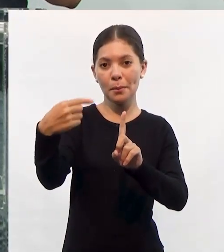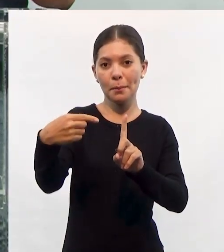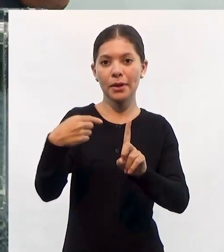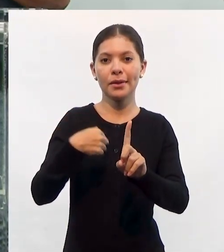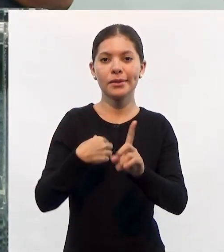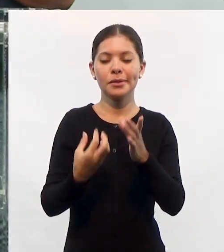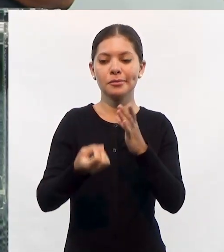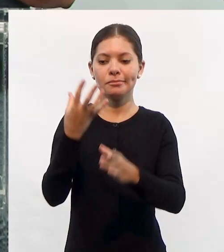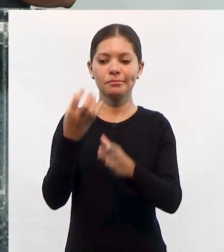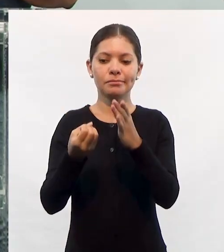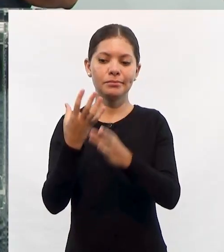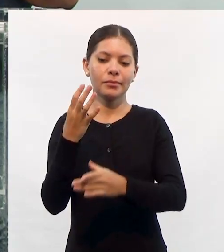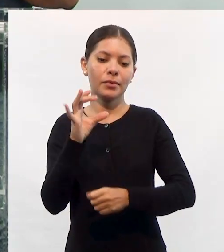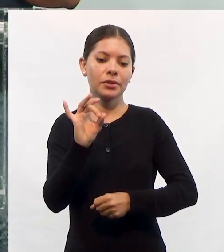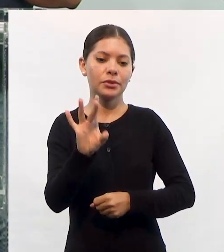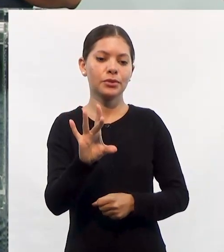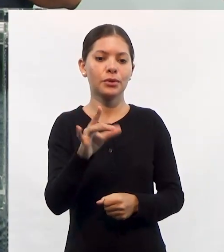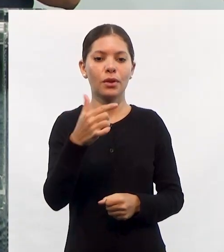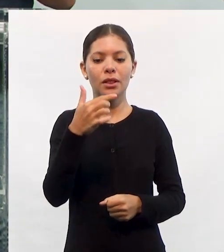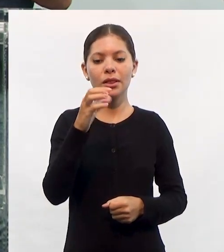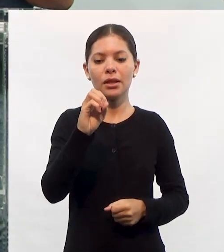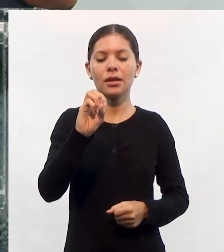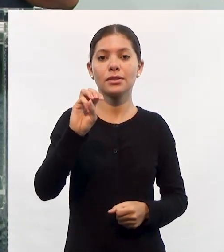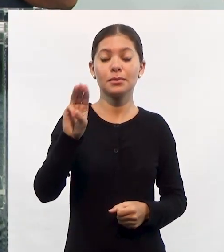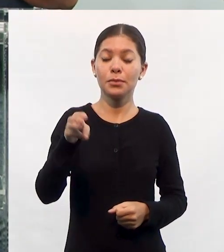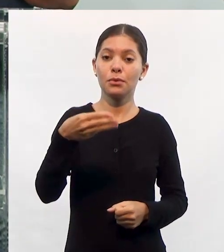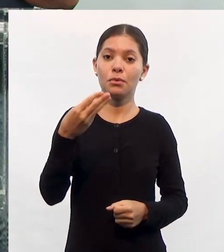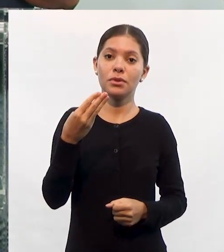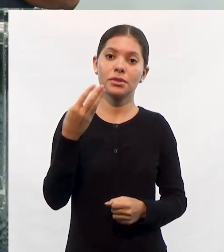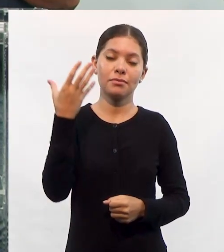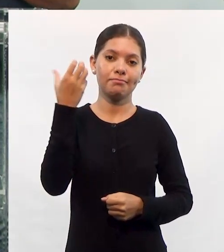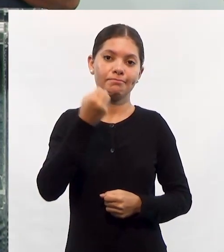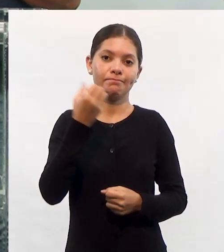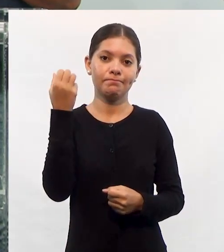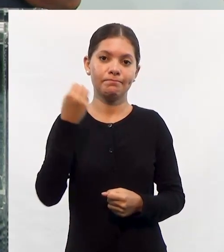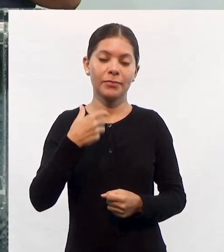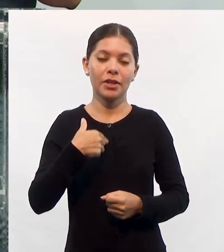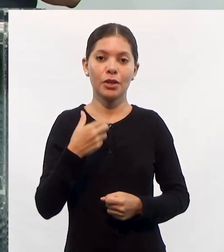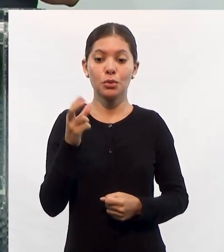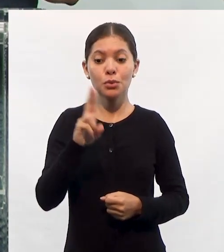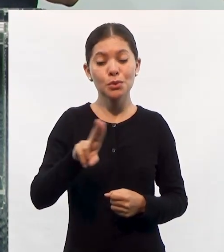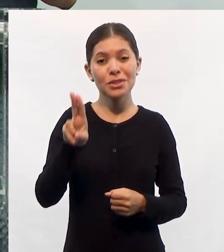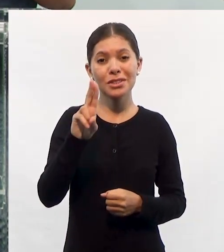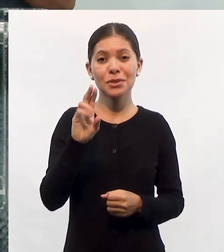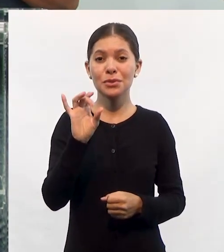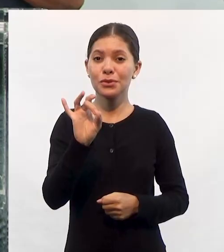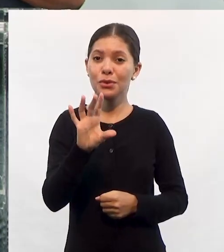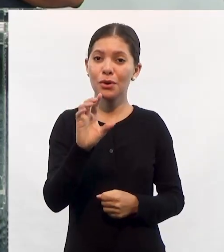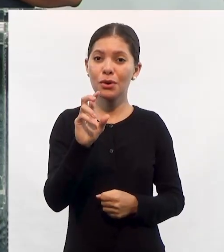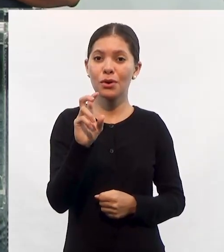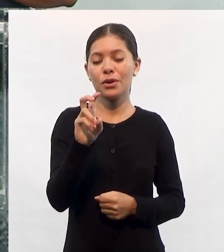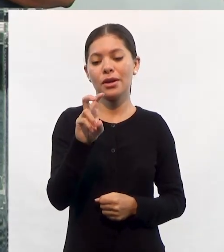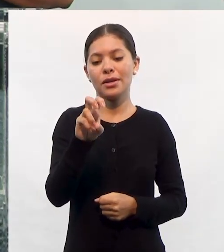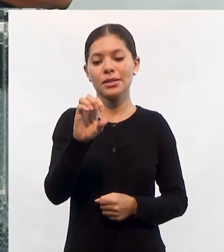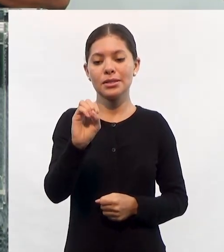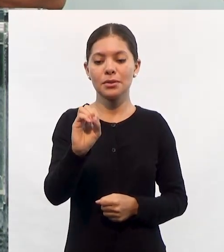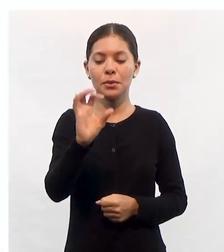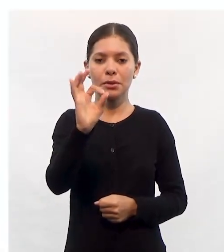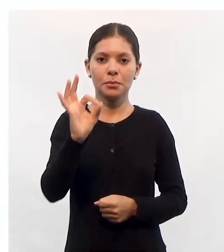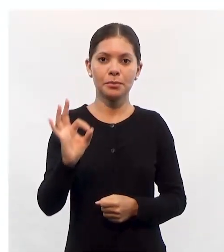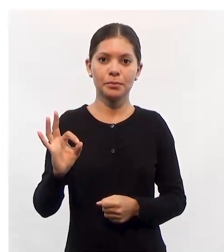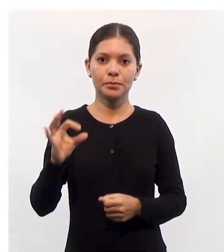estou produzindo apenas 10 milhões de litros. Então, estou utilizando 50% da capacidade da